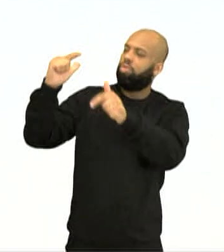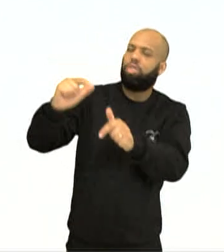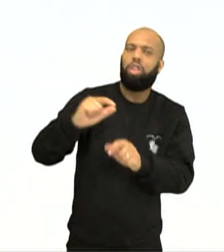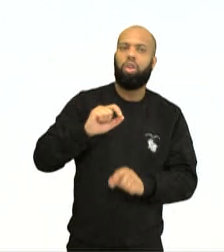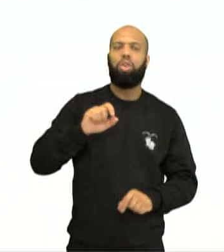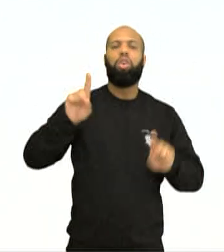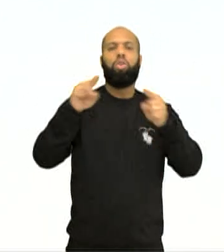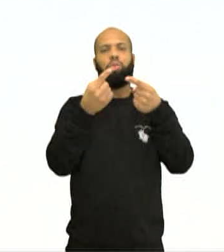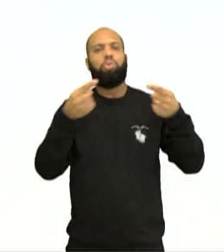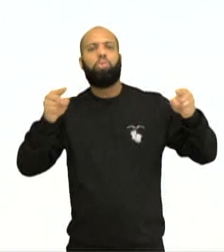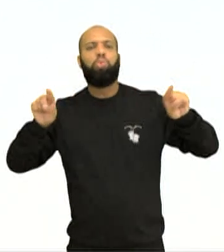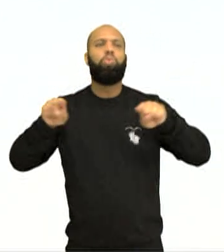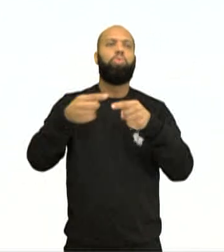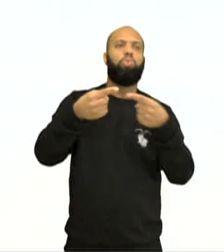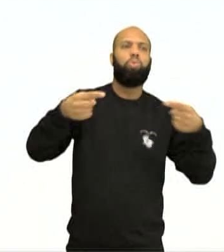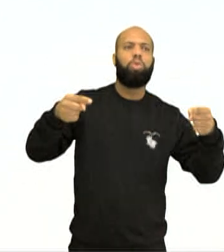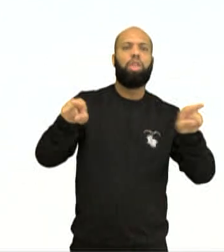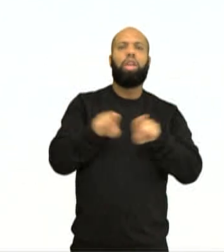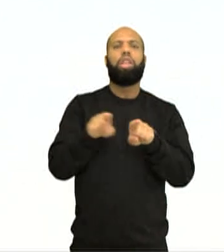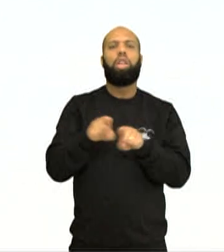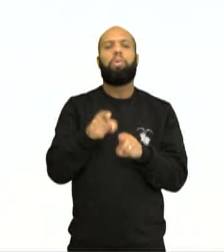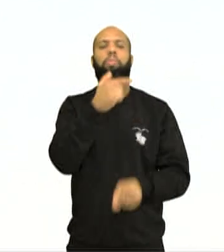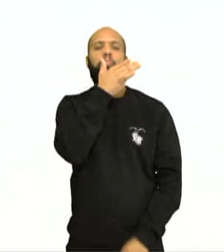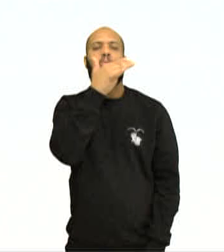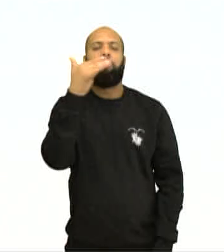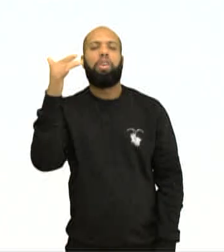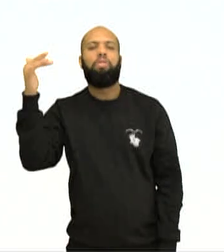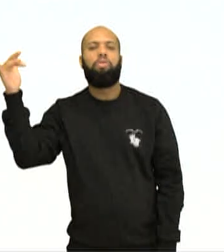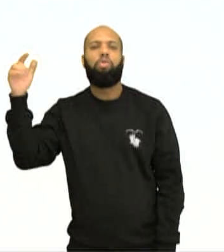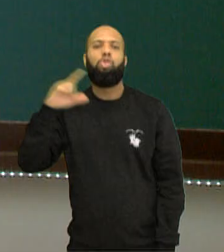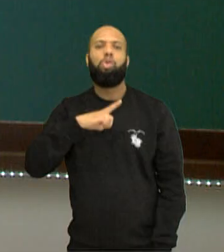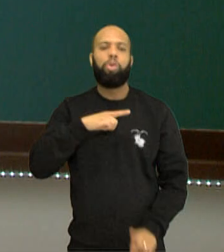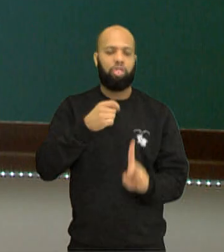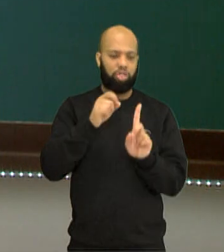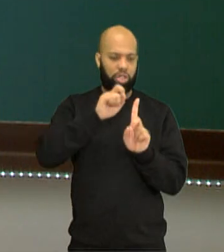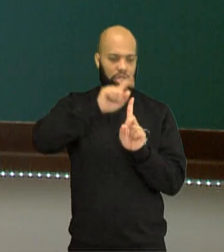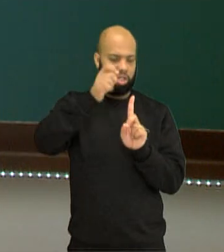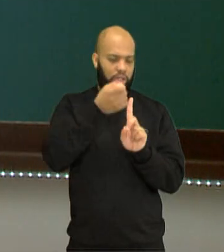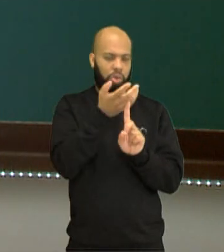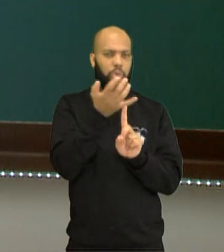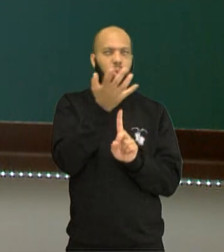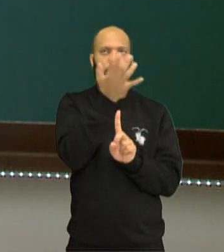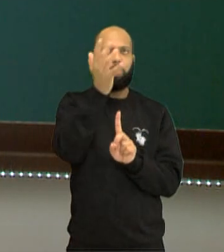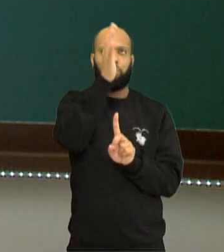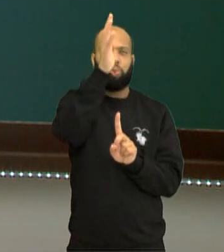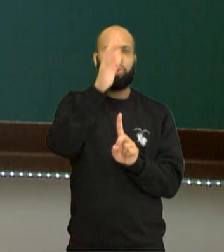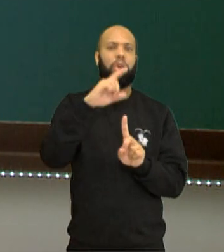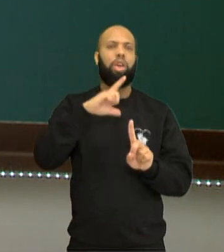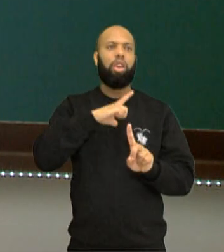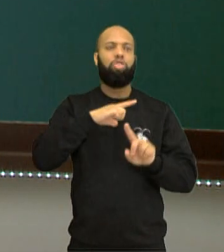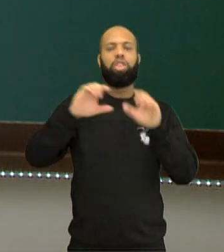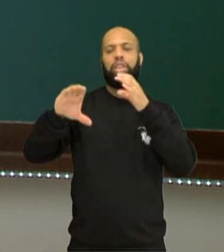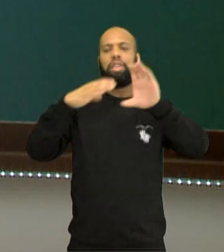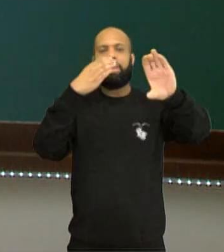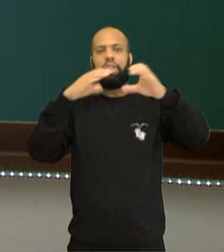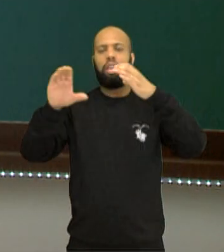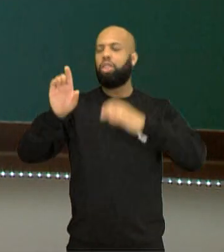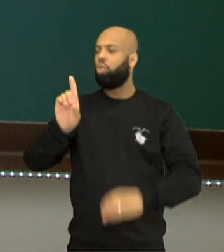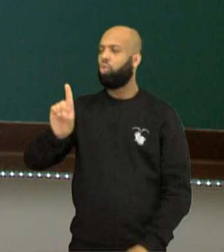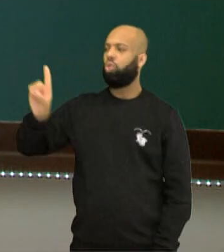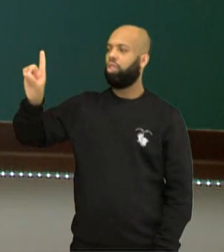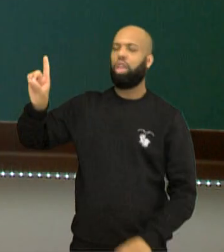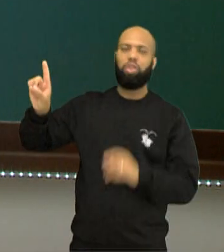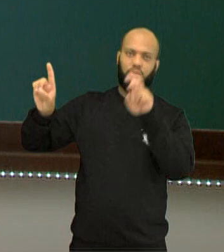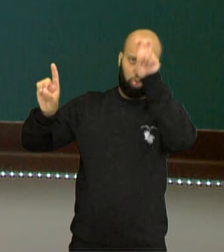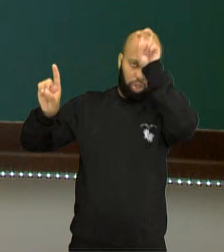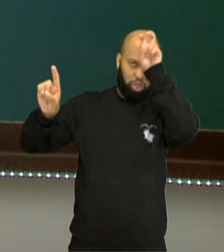a música, o incenso, a dança e o canto acalmavam os grandes deuses do Egito. Então era considerado algo